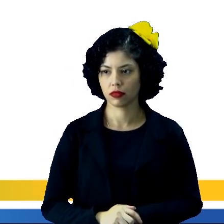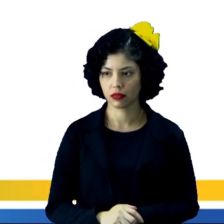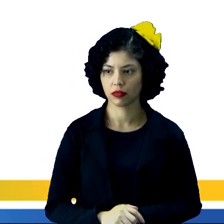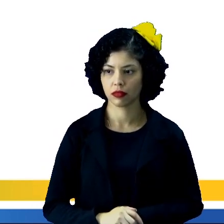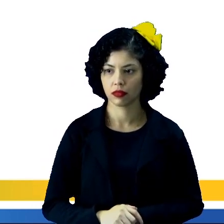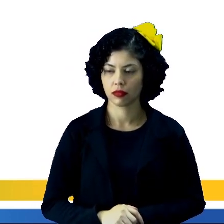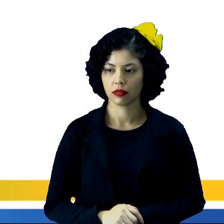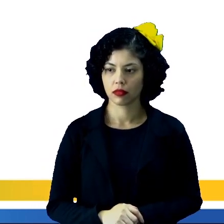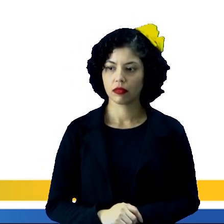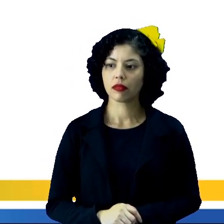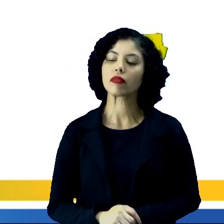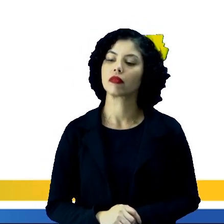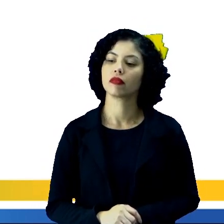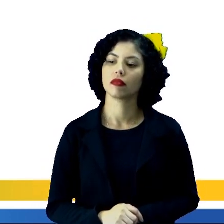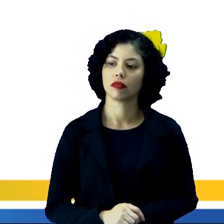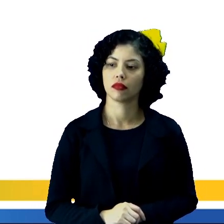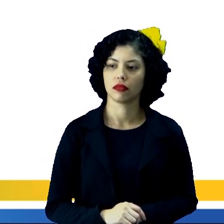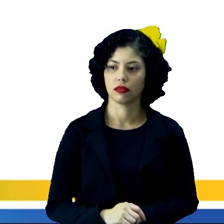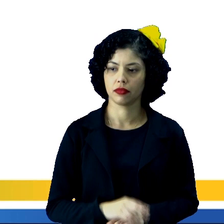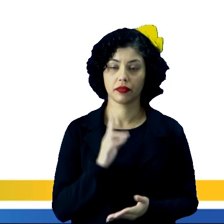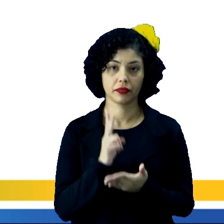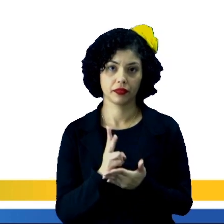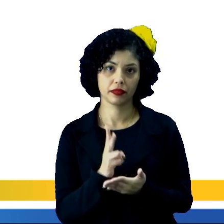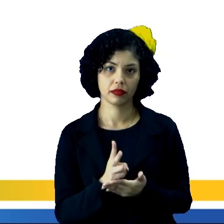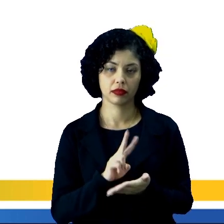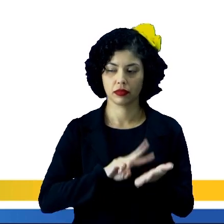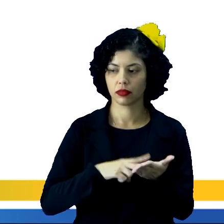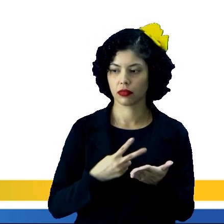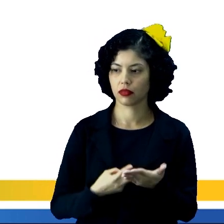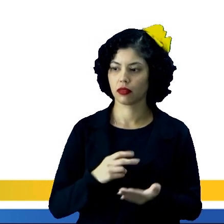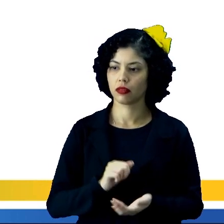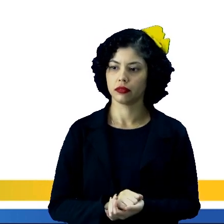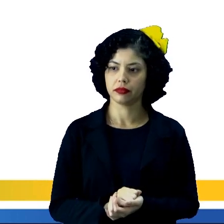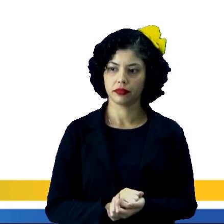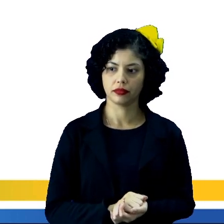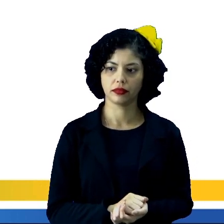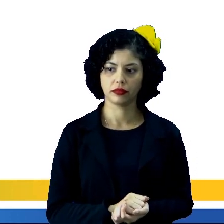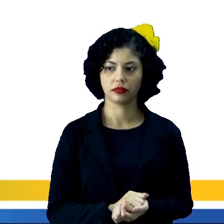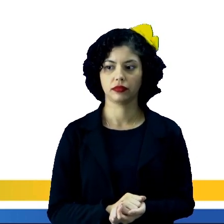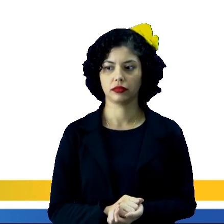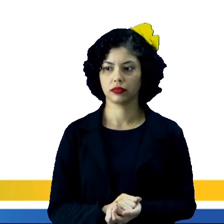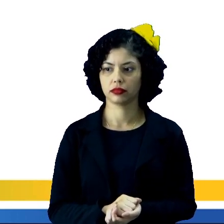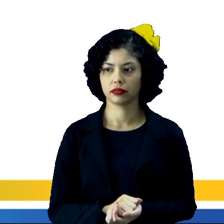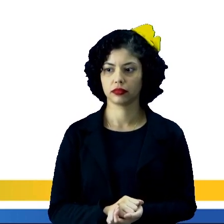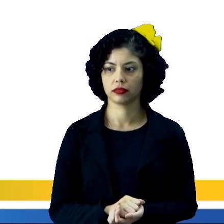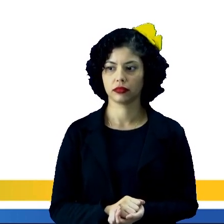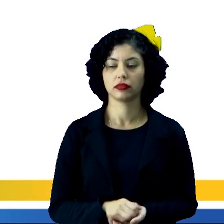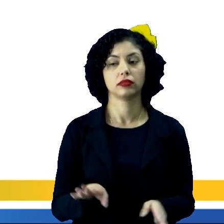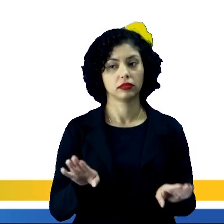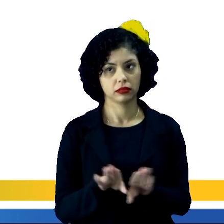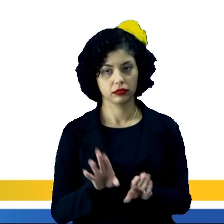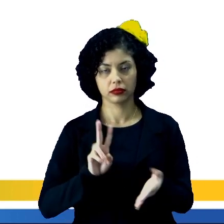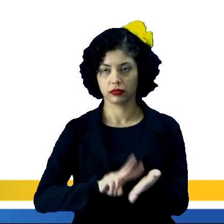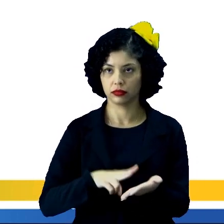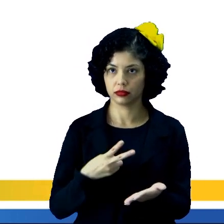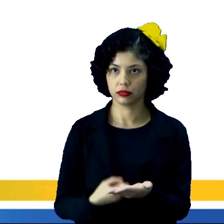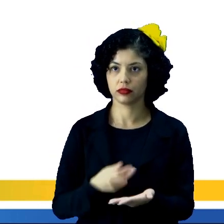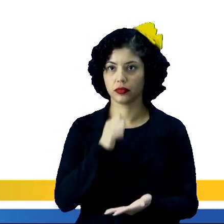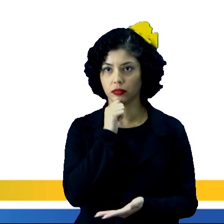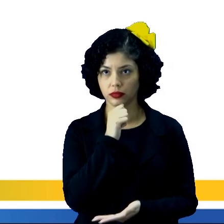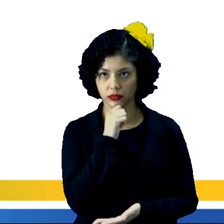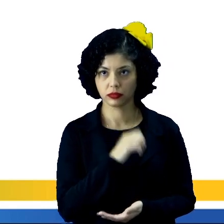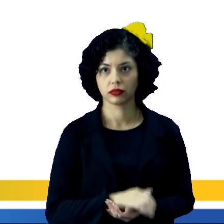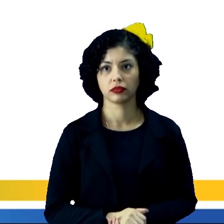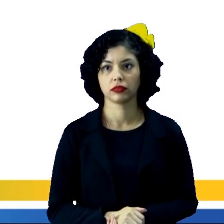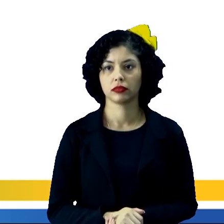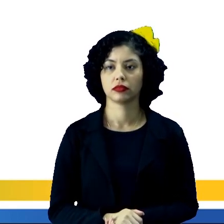de, besides, mesma tradução, what's more, também, né, além do mais